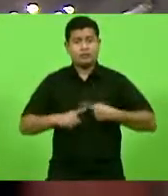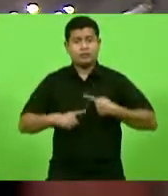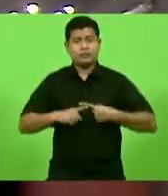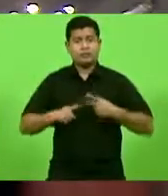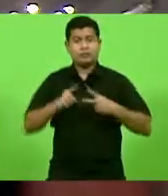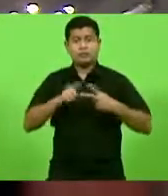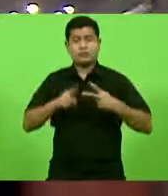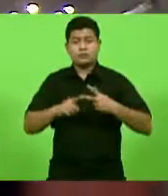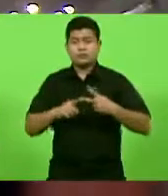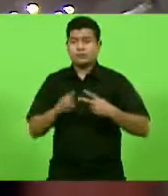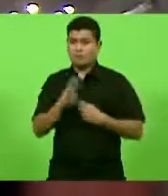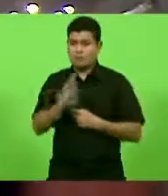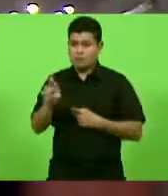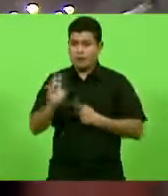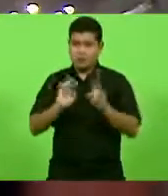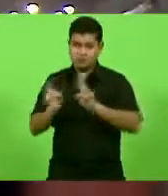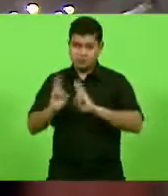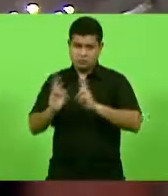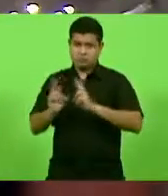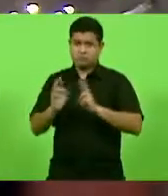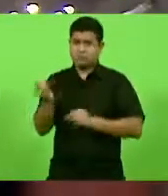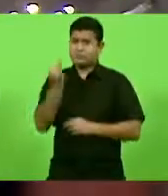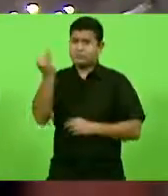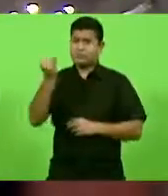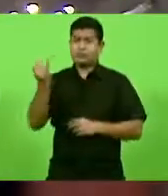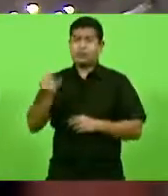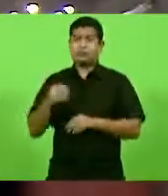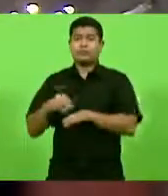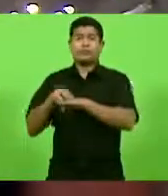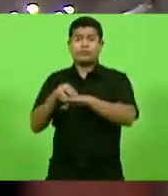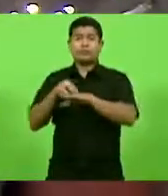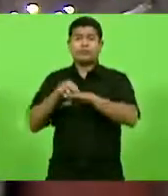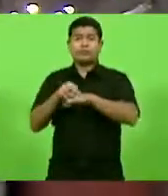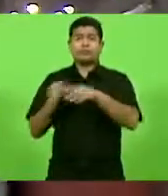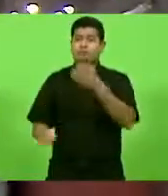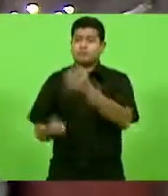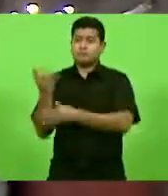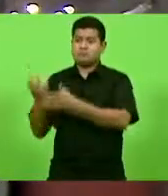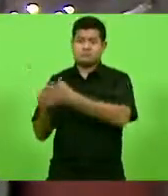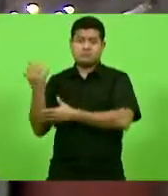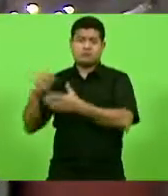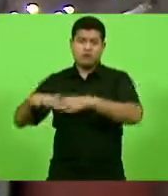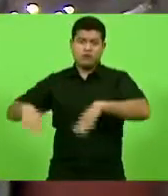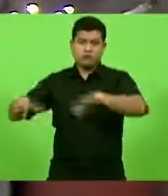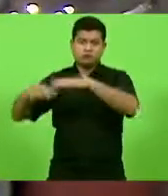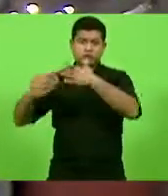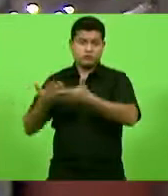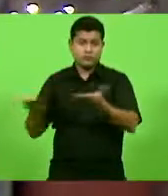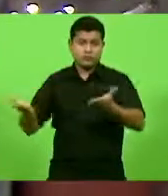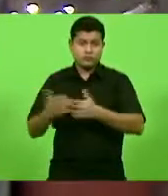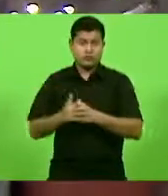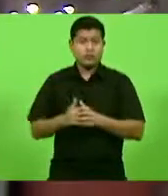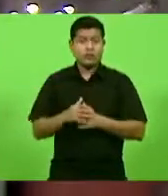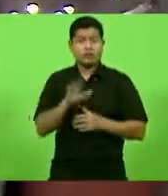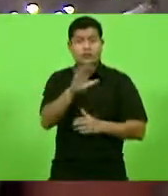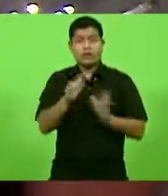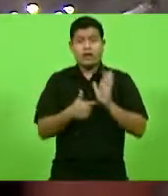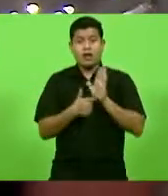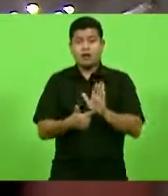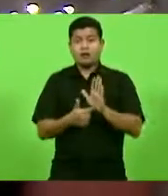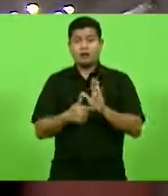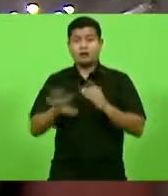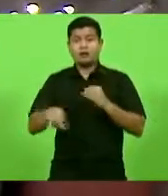extremamente importantes, em especial para o escoamento de produção. Mas, quando da apresentação da emenda substitutiva global apresentada por